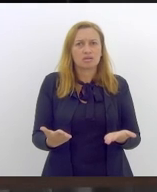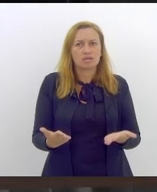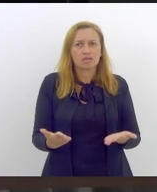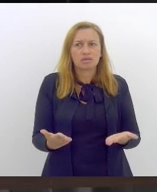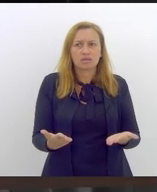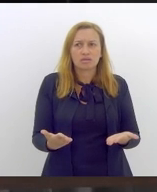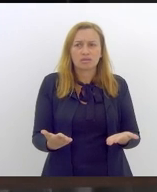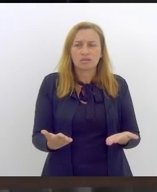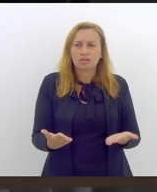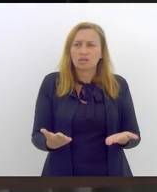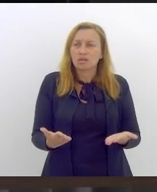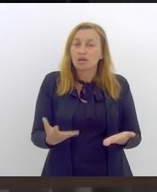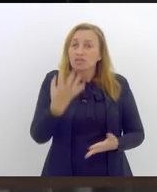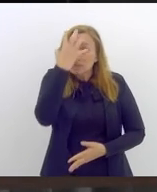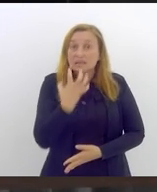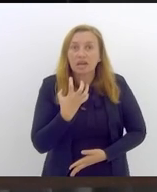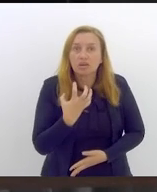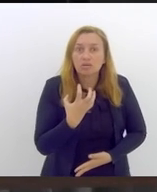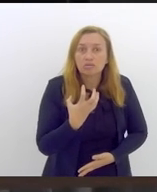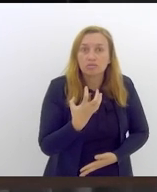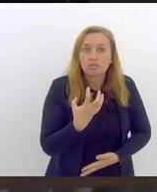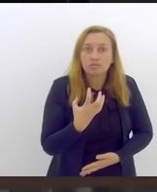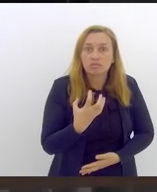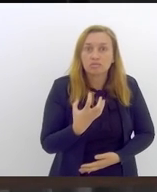é muito sério